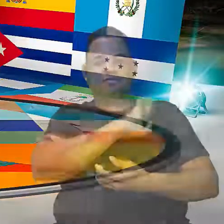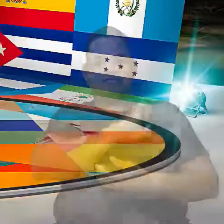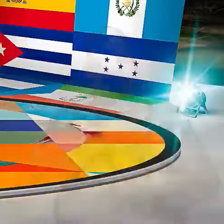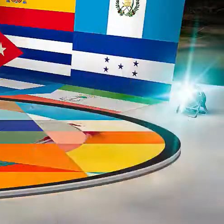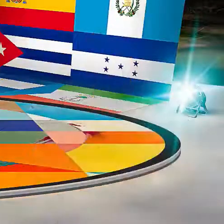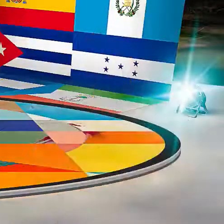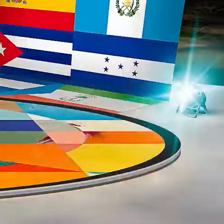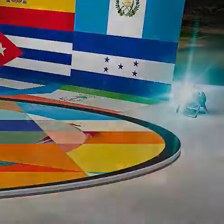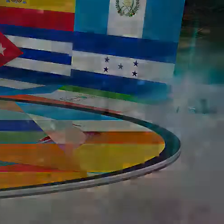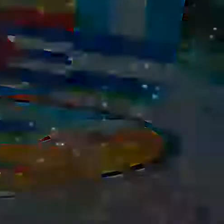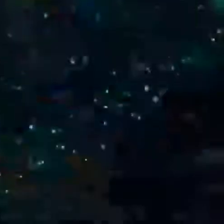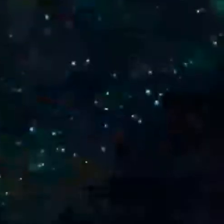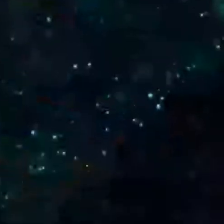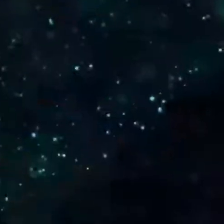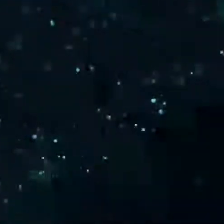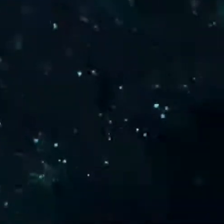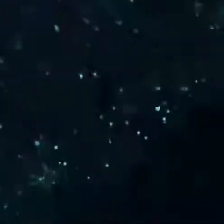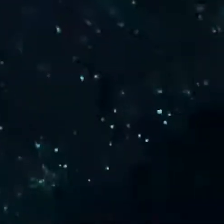Vamos lá!